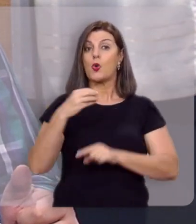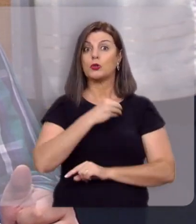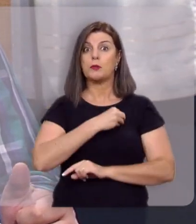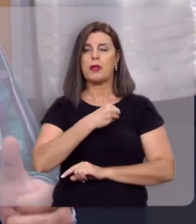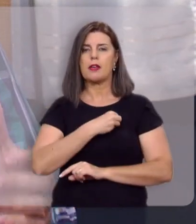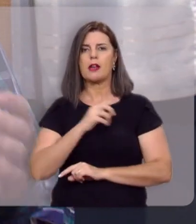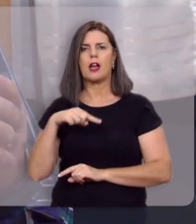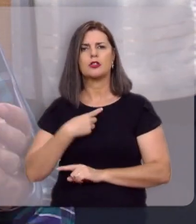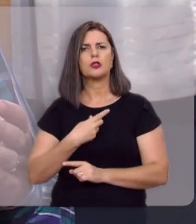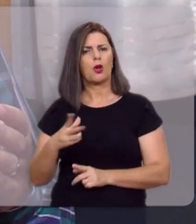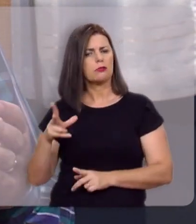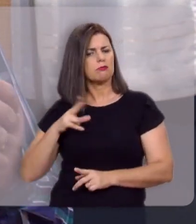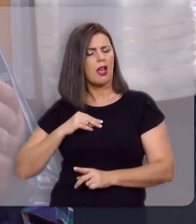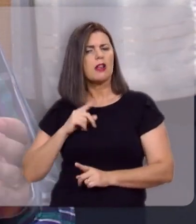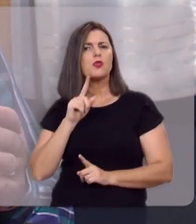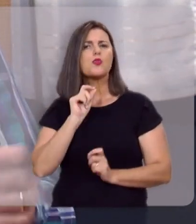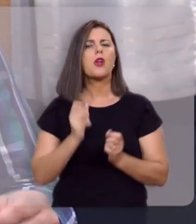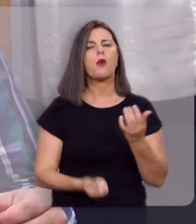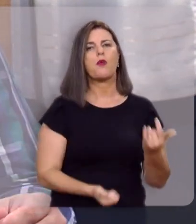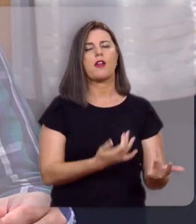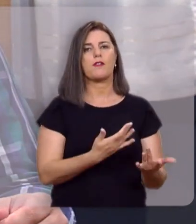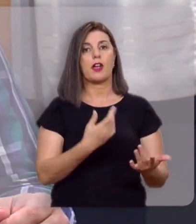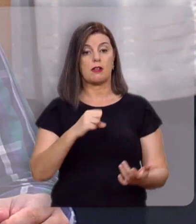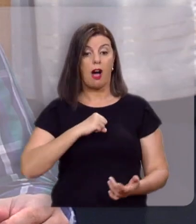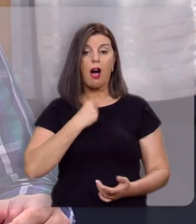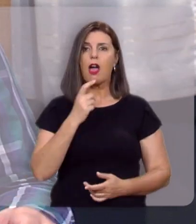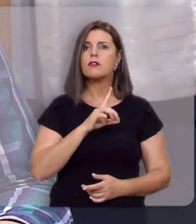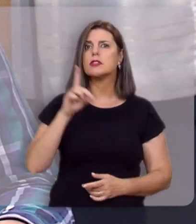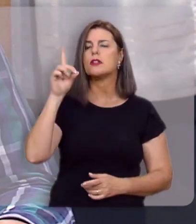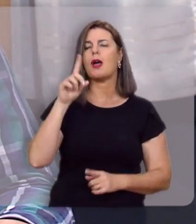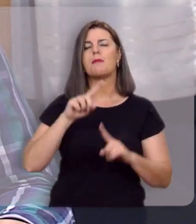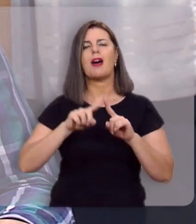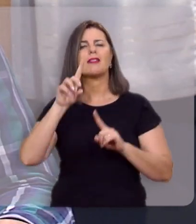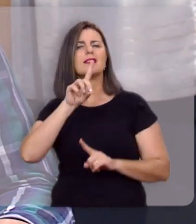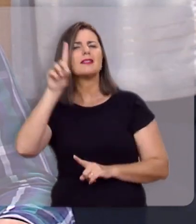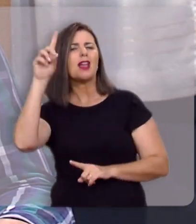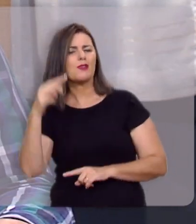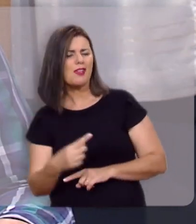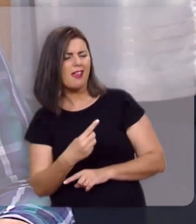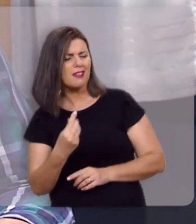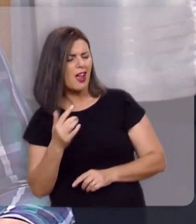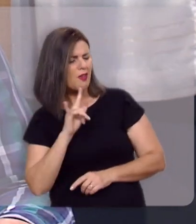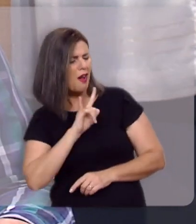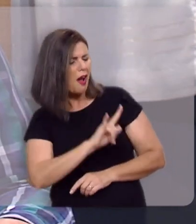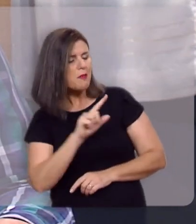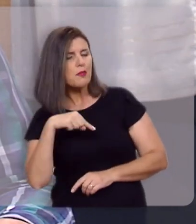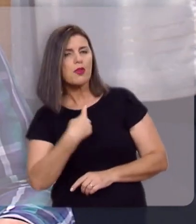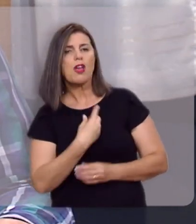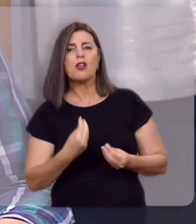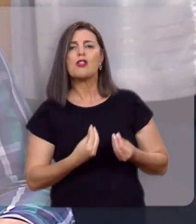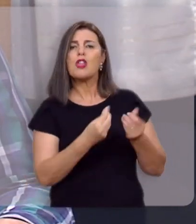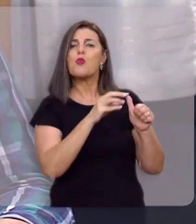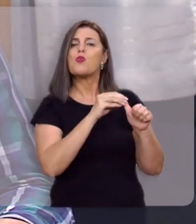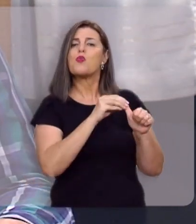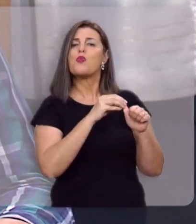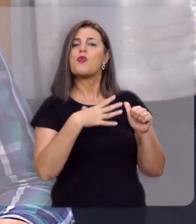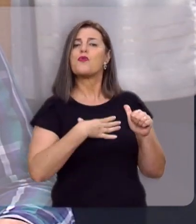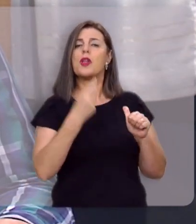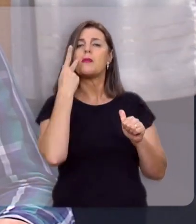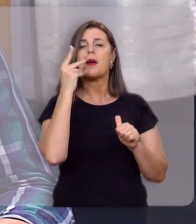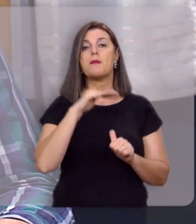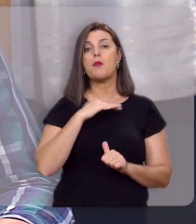Nós merecíamos o inferno e a ira de Deus, mas o Deus eterno nos amou e deu o seu único filho para